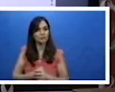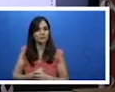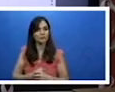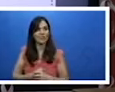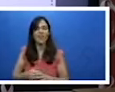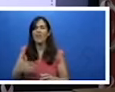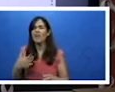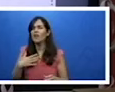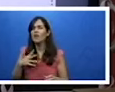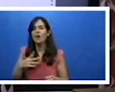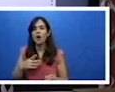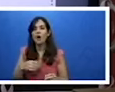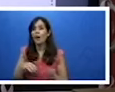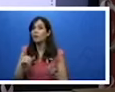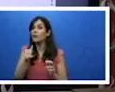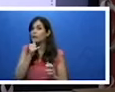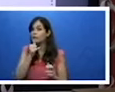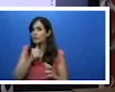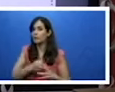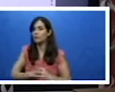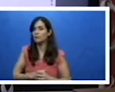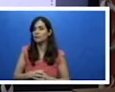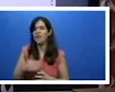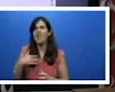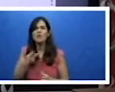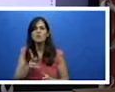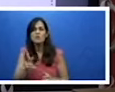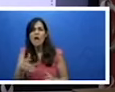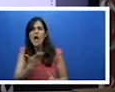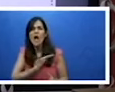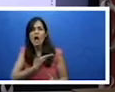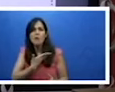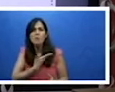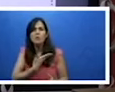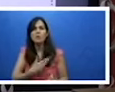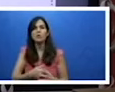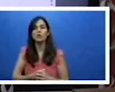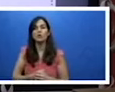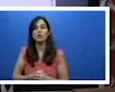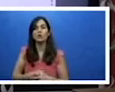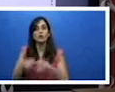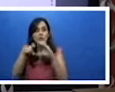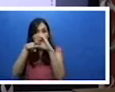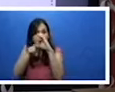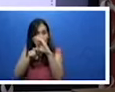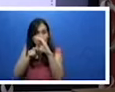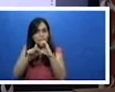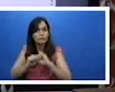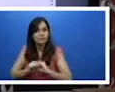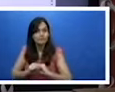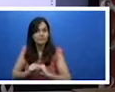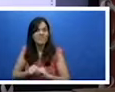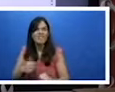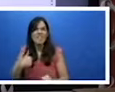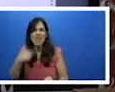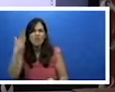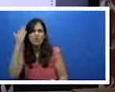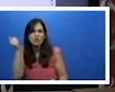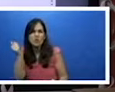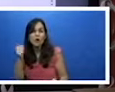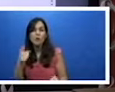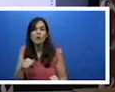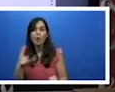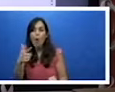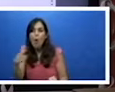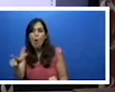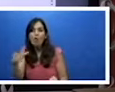do Ramos, detetive conceituado e respeitado por todos. E quando ele soube que Cássio também